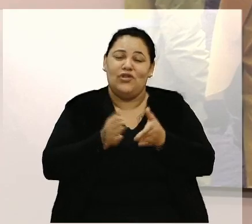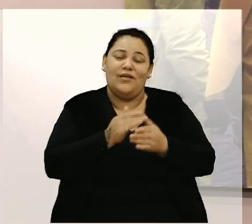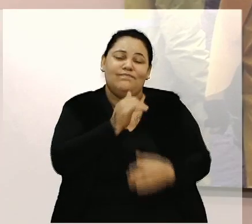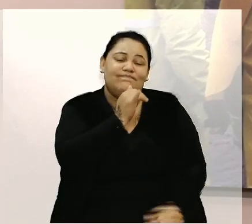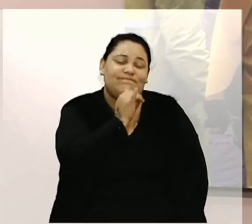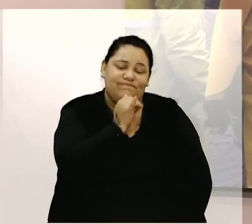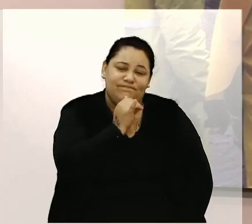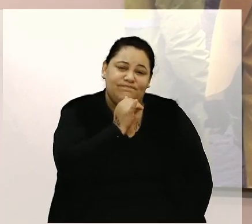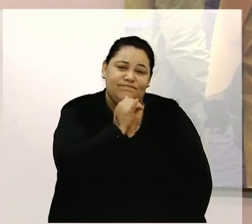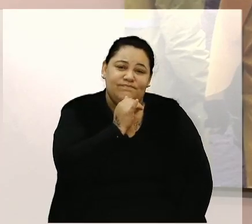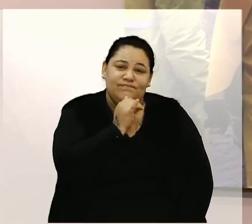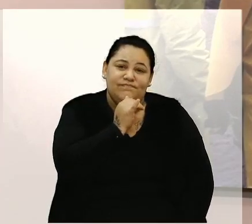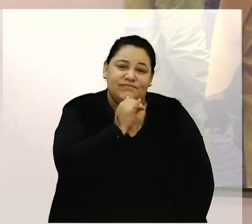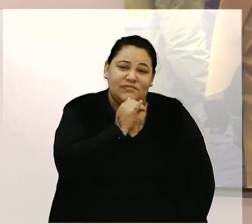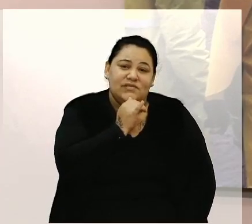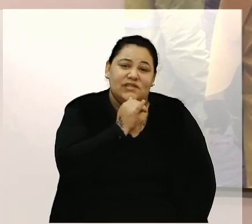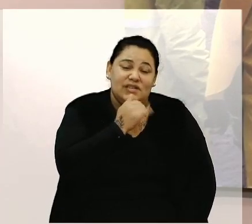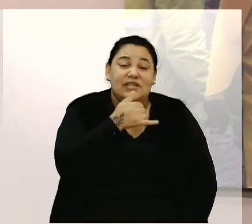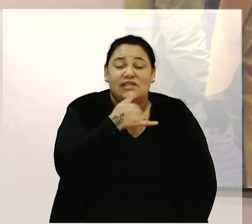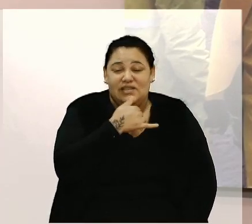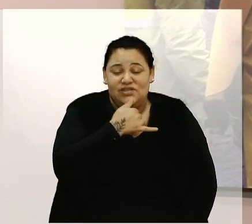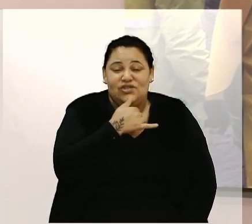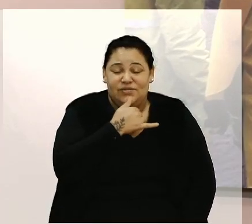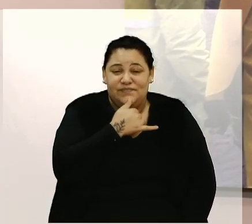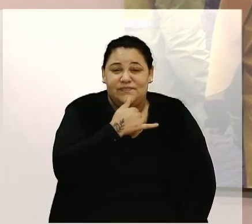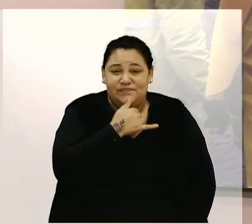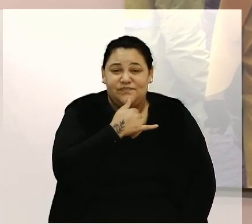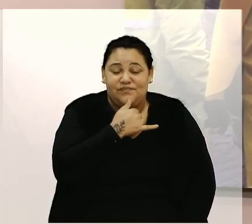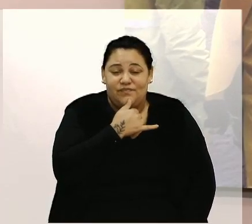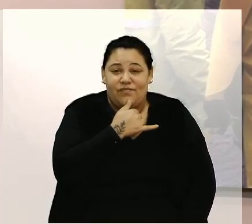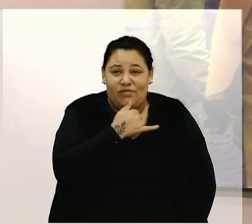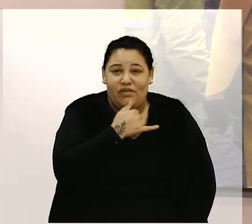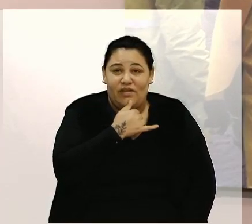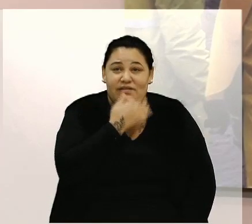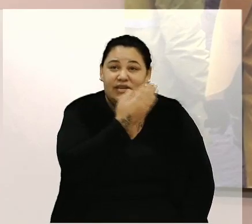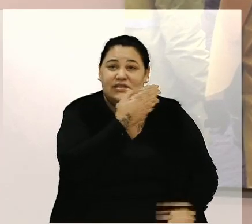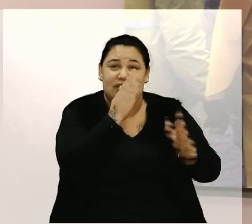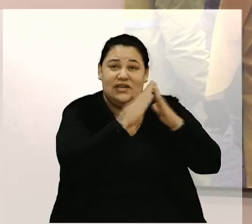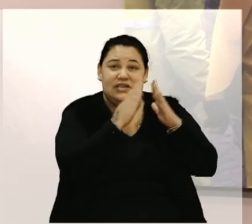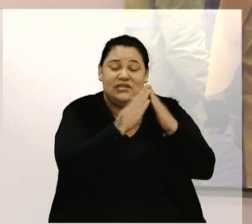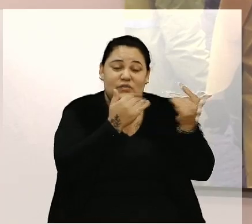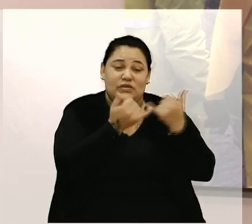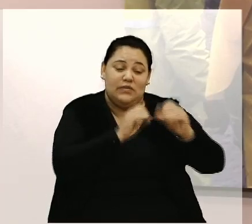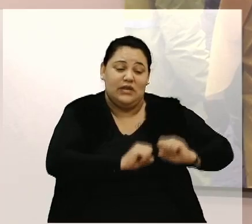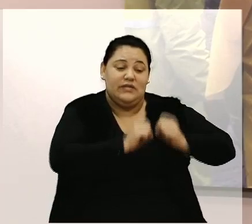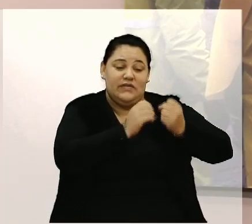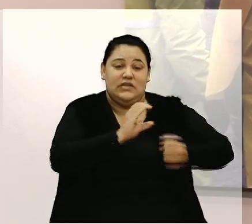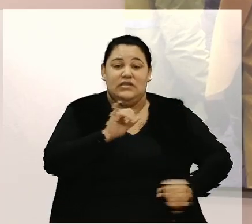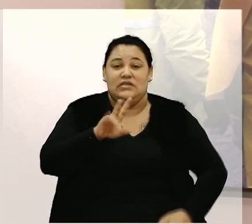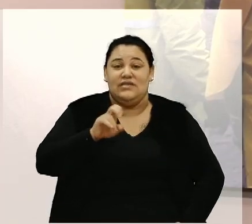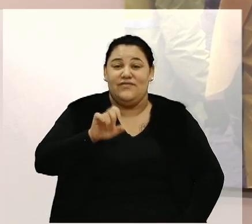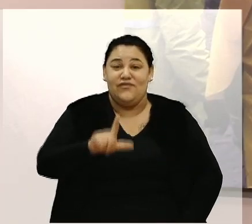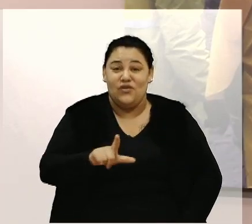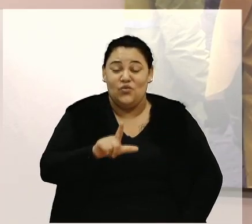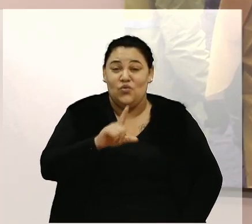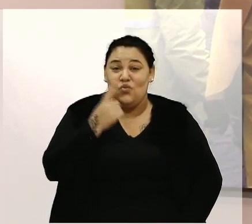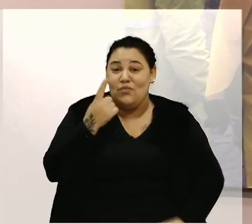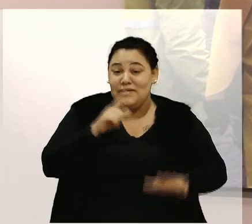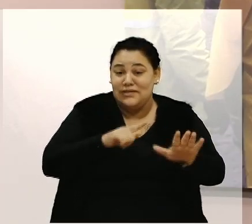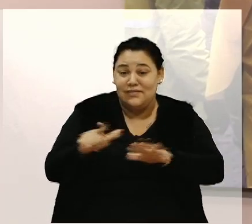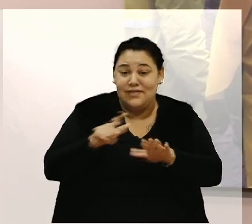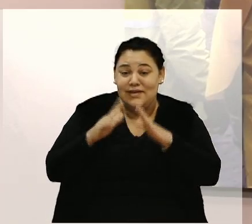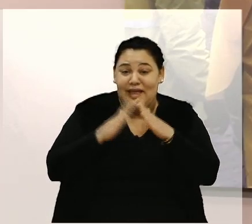terceira enchente em 7 meses. Então essa casa que está aparecendo aí, a Defesa Civil lá fazia uma semana que a casa estava no meio da via pública, não